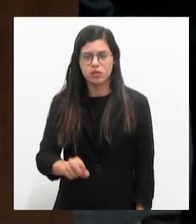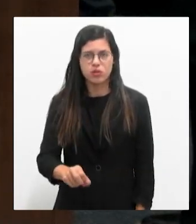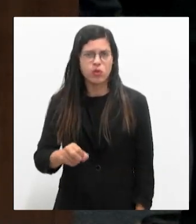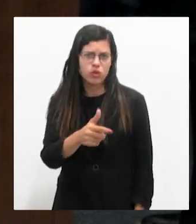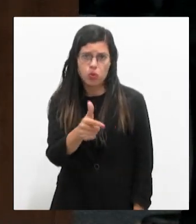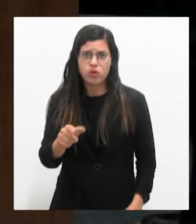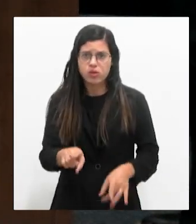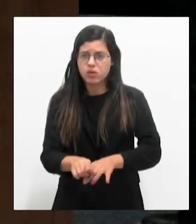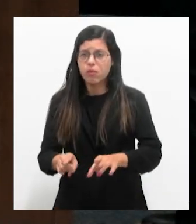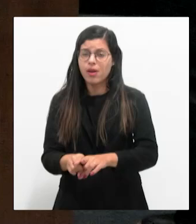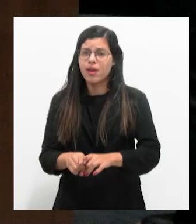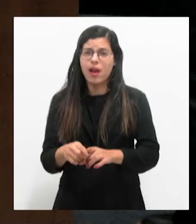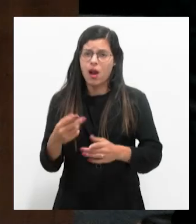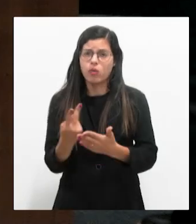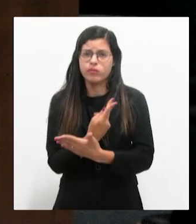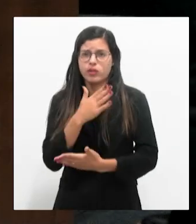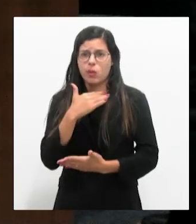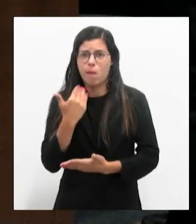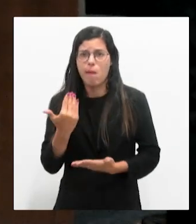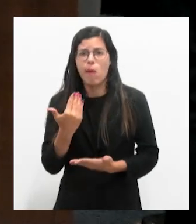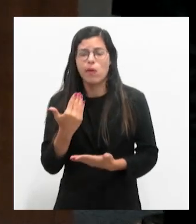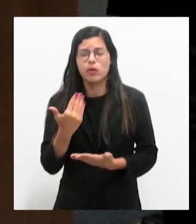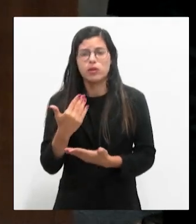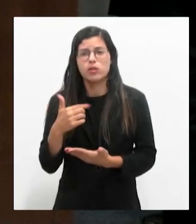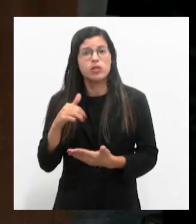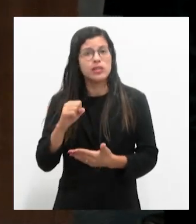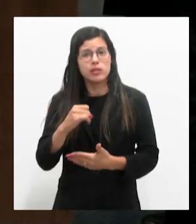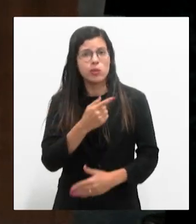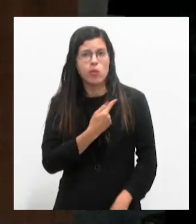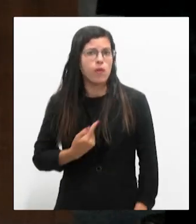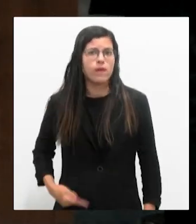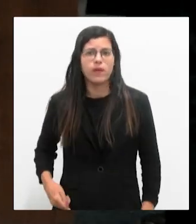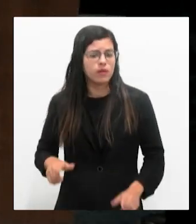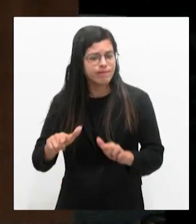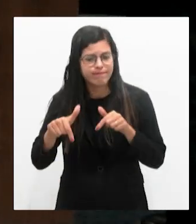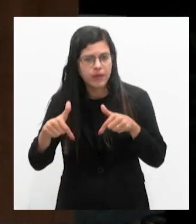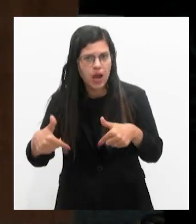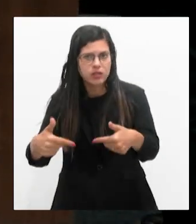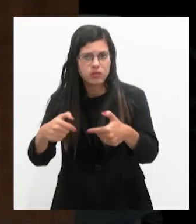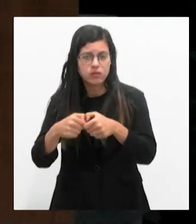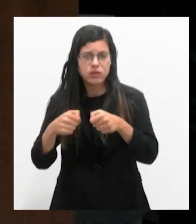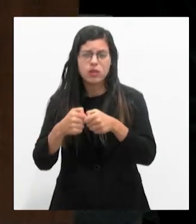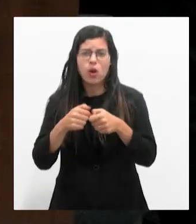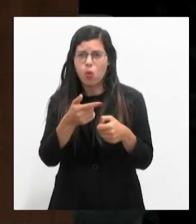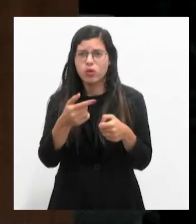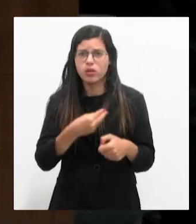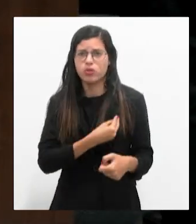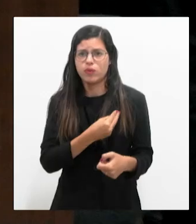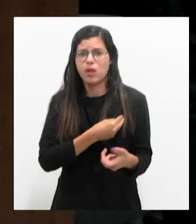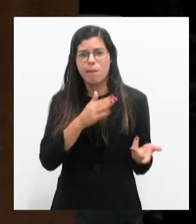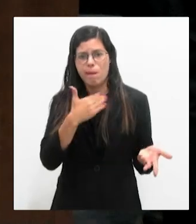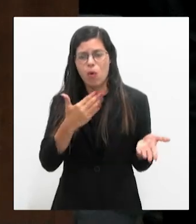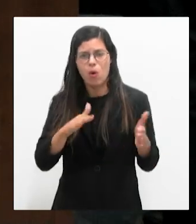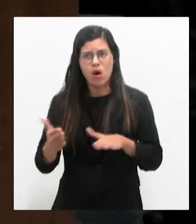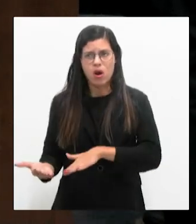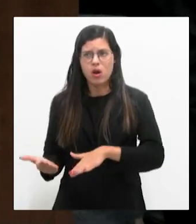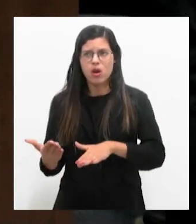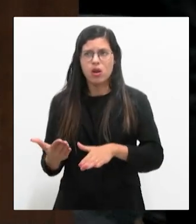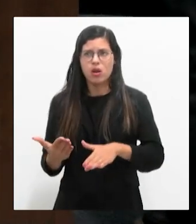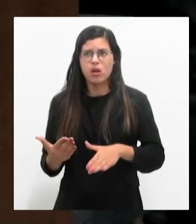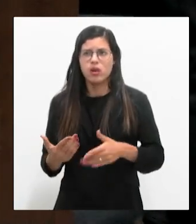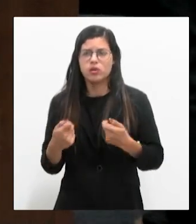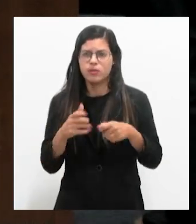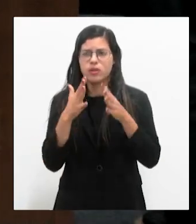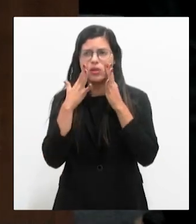se o governo não agir, outras vidas serão perdidas. Nova Friburgo não pode continuar invisível, presidente, para o Palácio Guanabara.